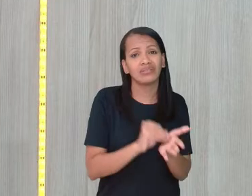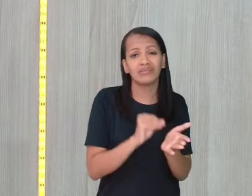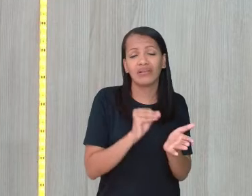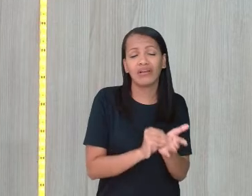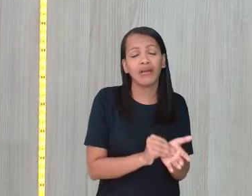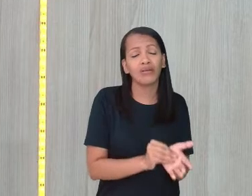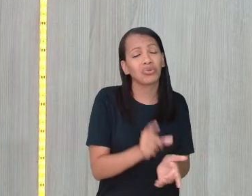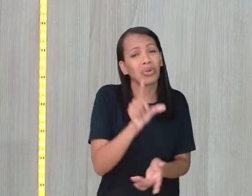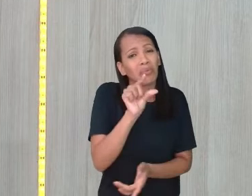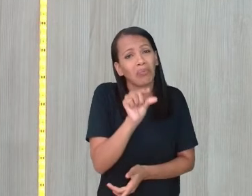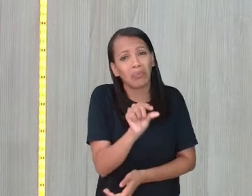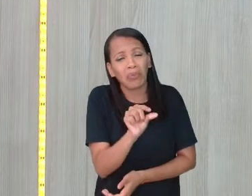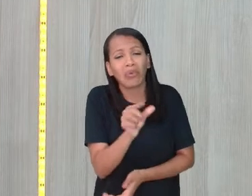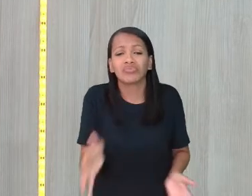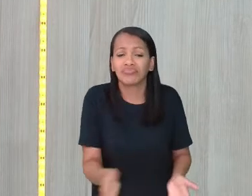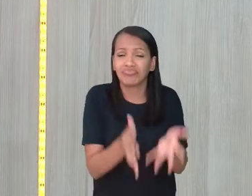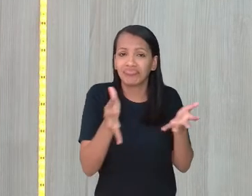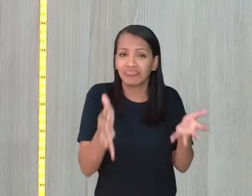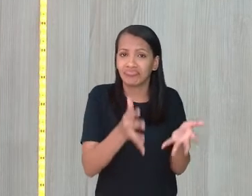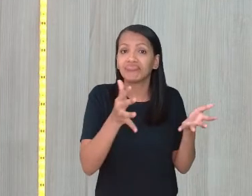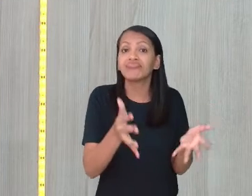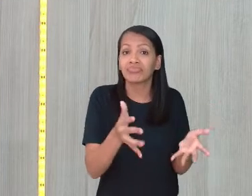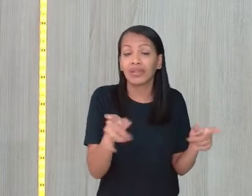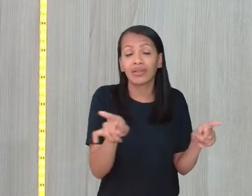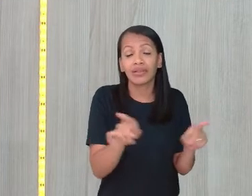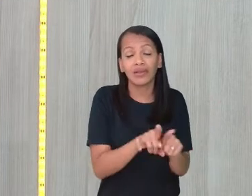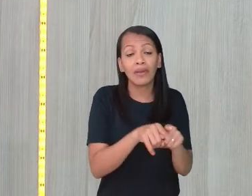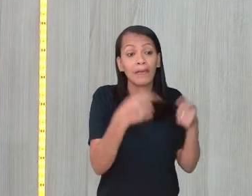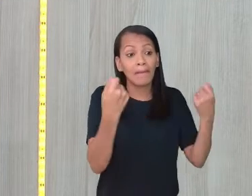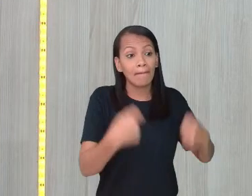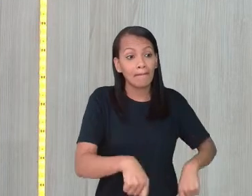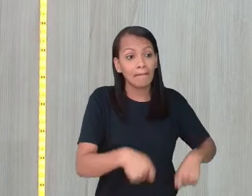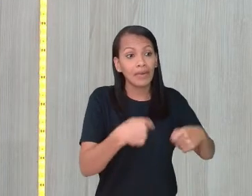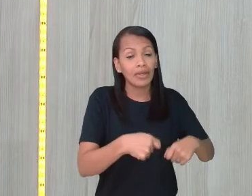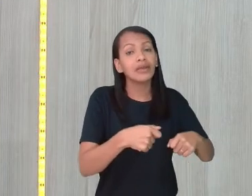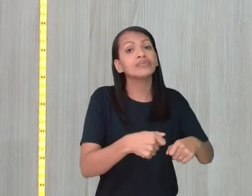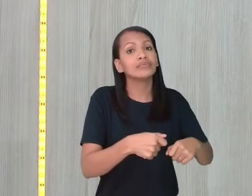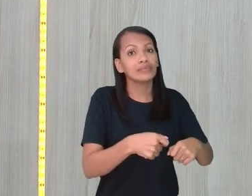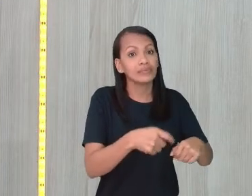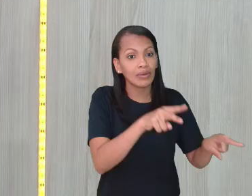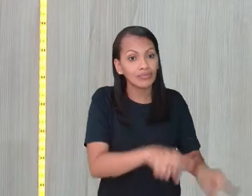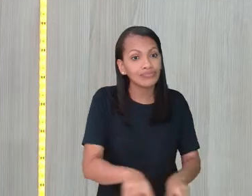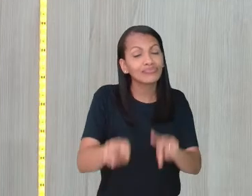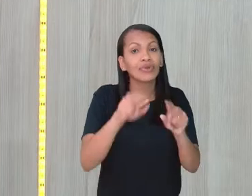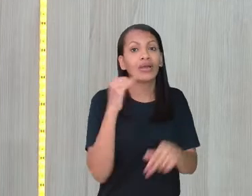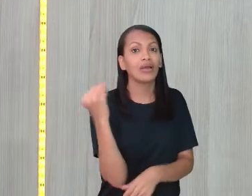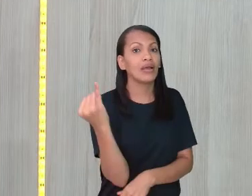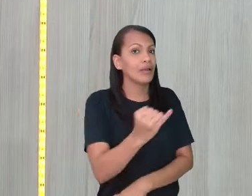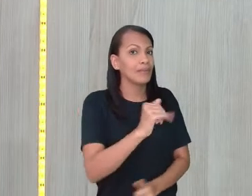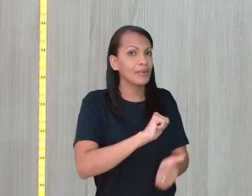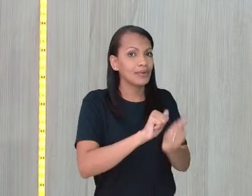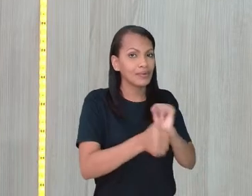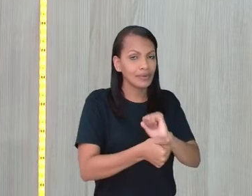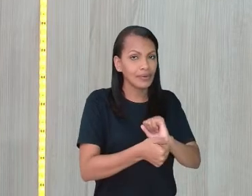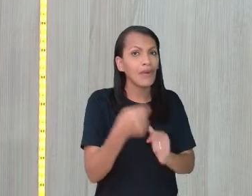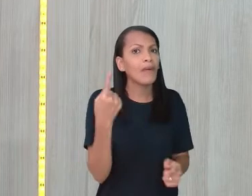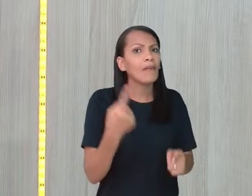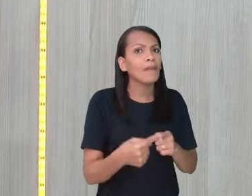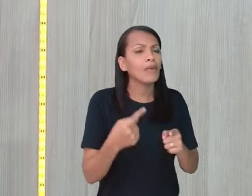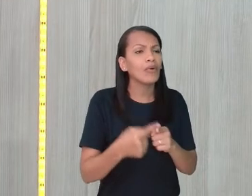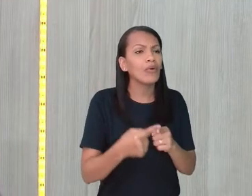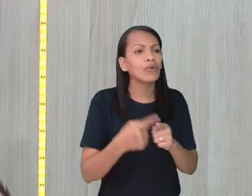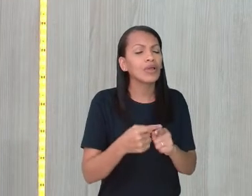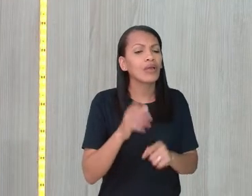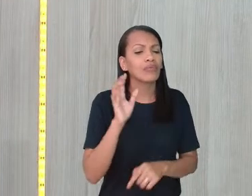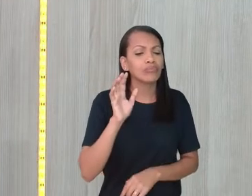que a Helena falou, mas está em relação também à visibilidade que se dá em relação a esses esportes. Então, por que o vôlei